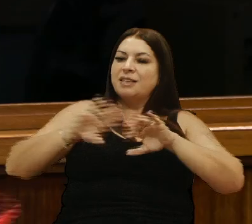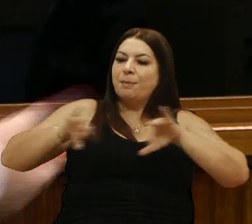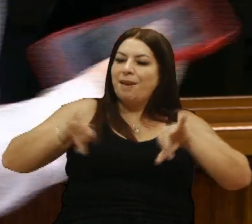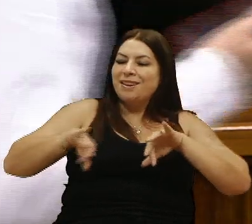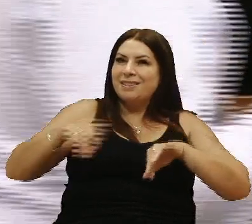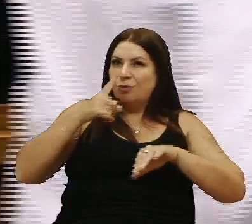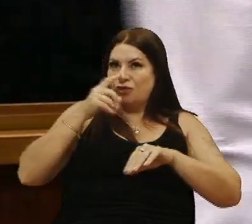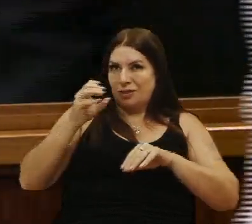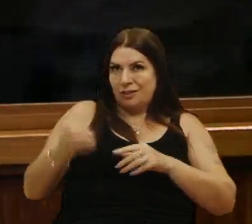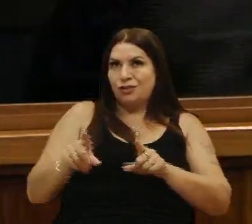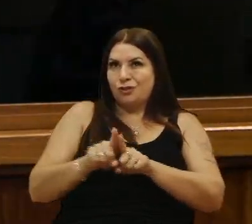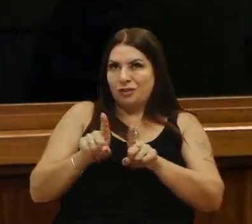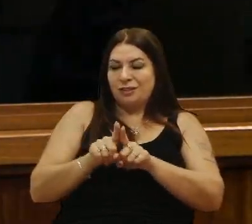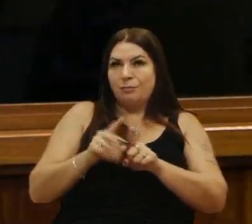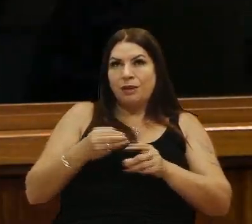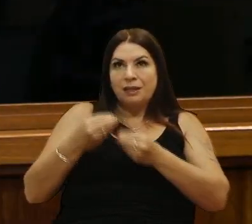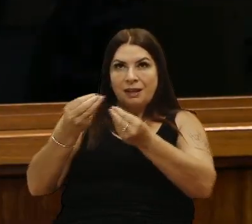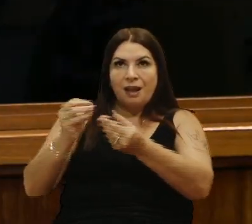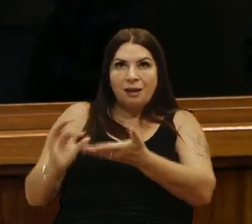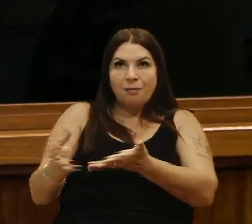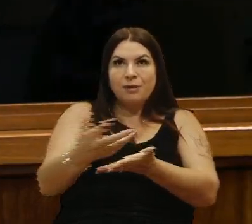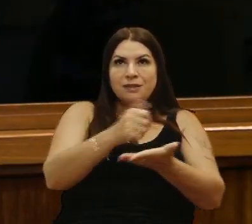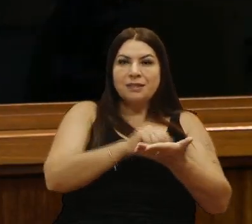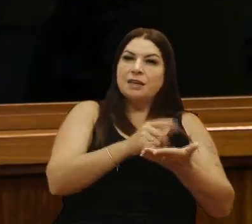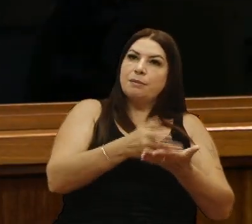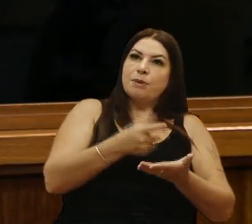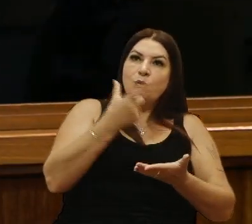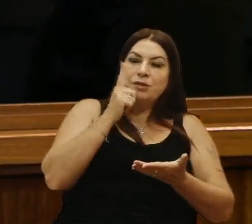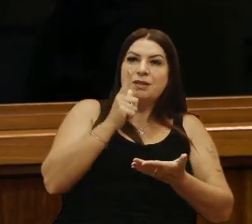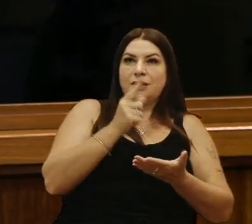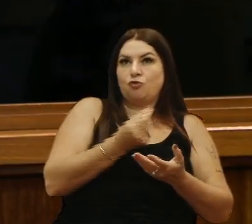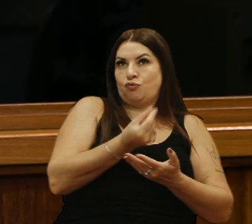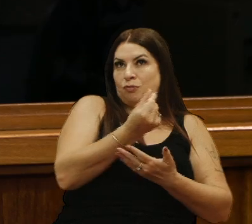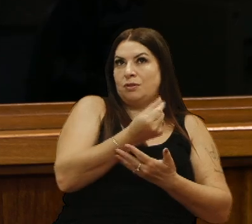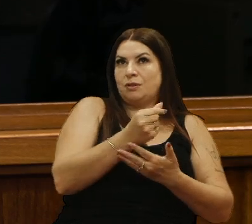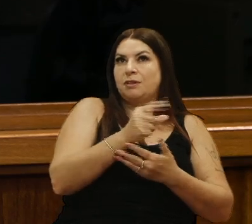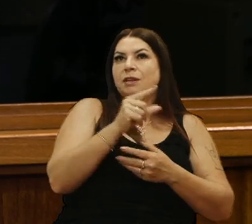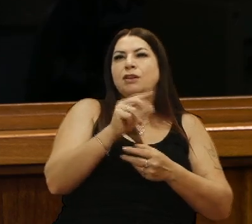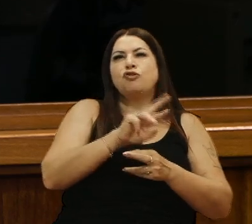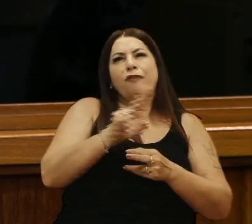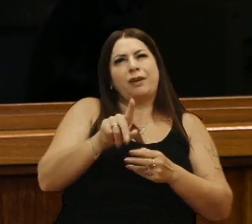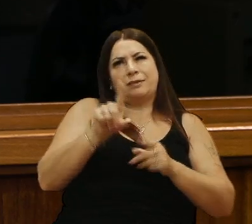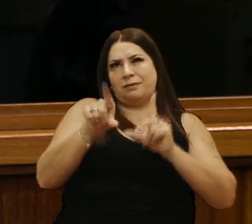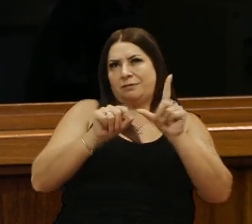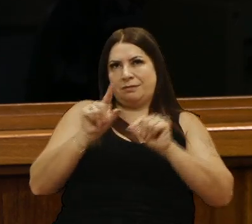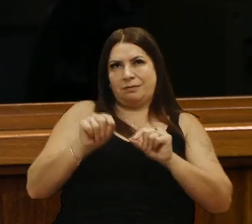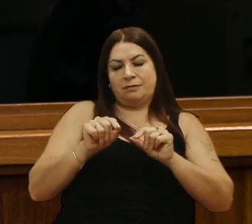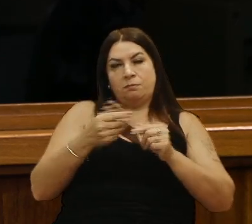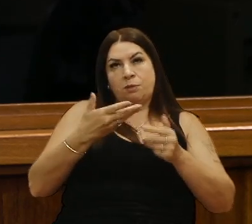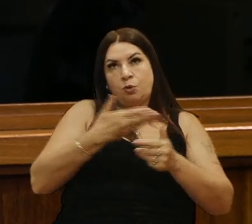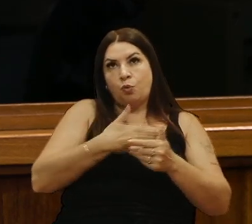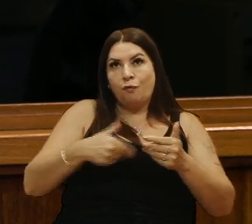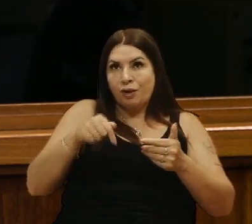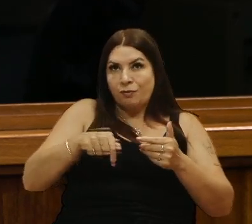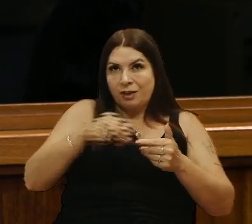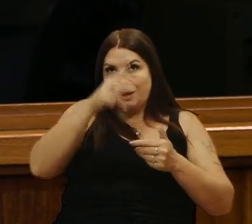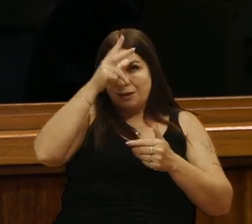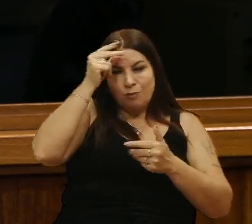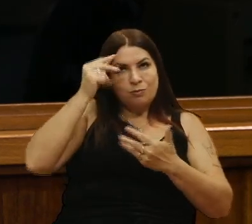e passa para a Codeca para ser rentável. Tem várias alternativas. Agora, o governo